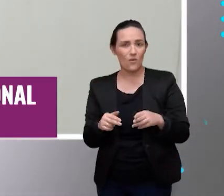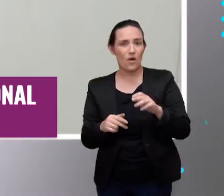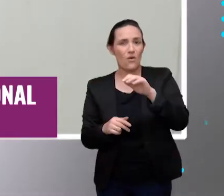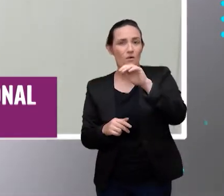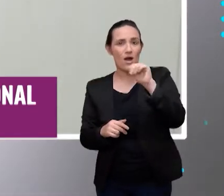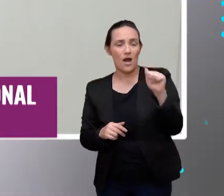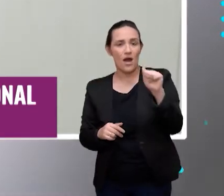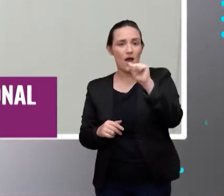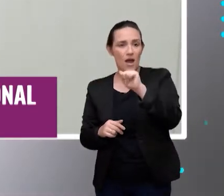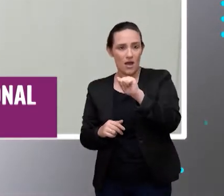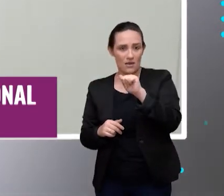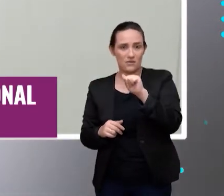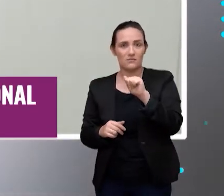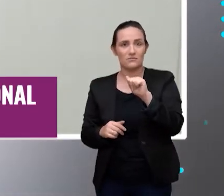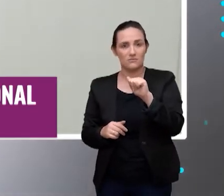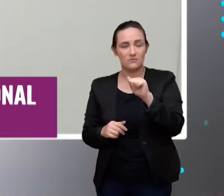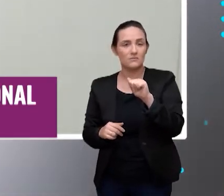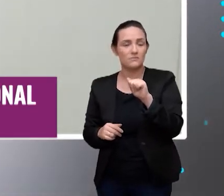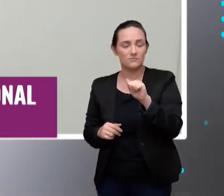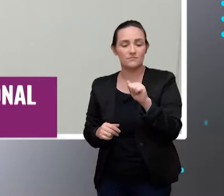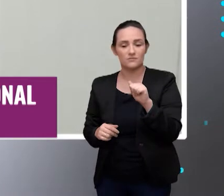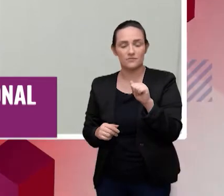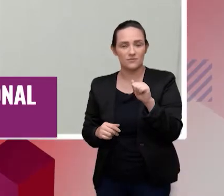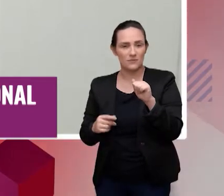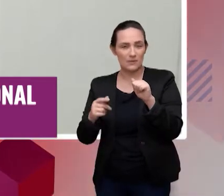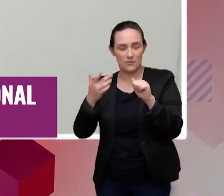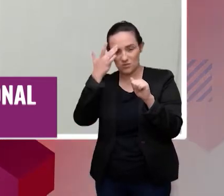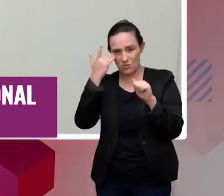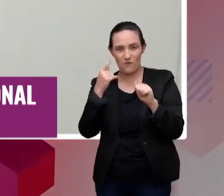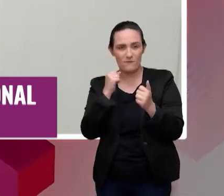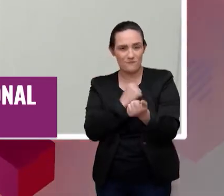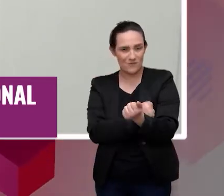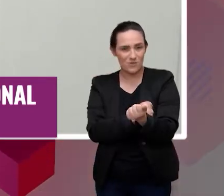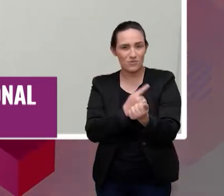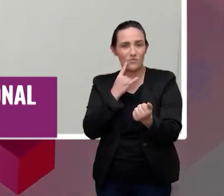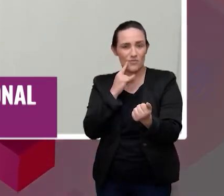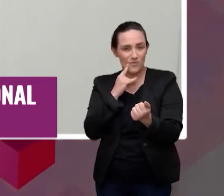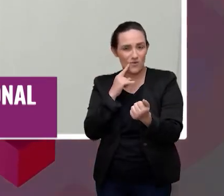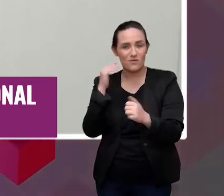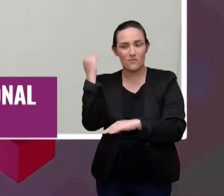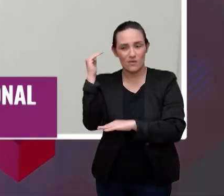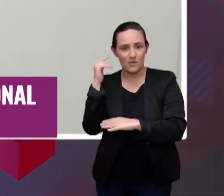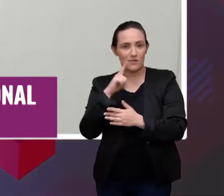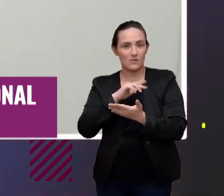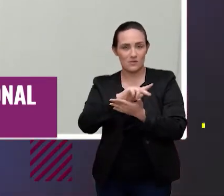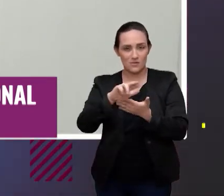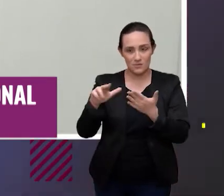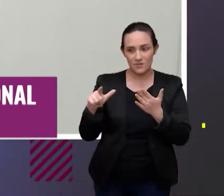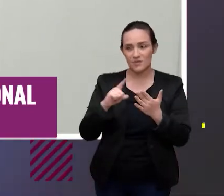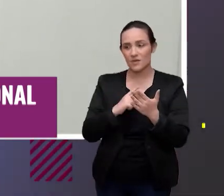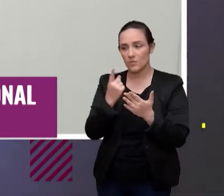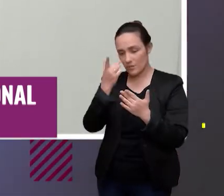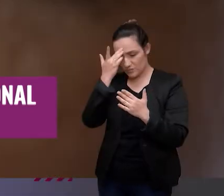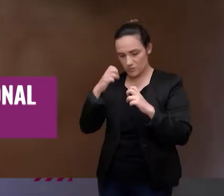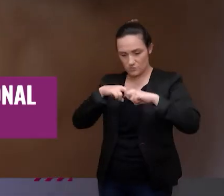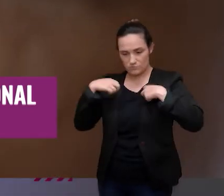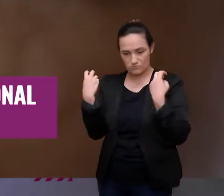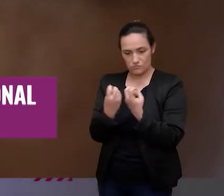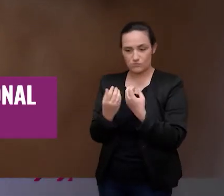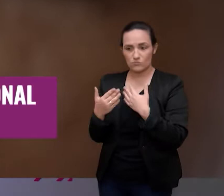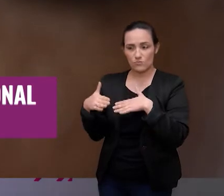voluntários vão participar como facilitadores. É um grupo de autoajuda, então os próprios enlutados